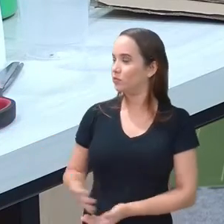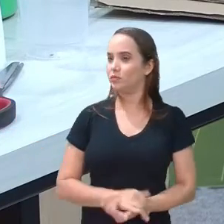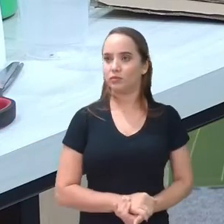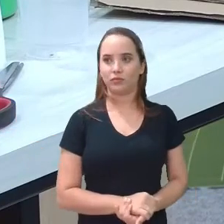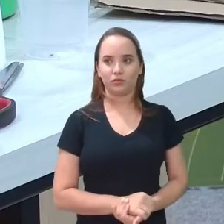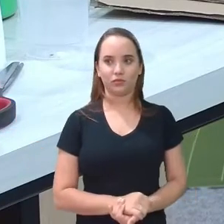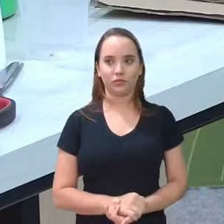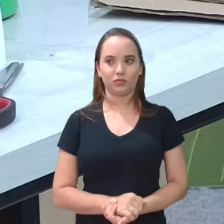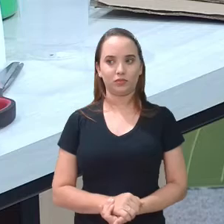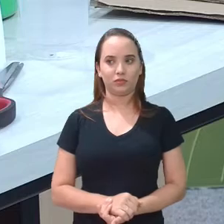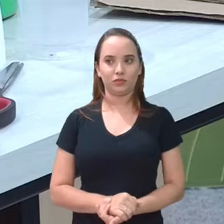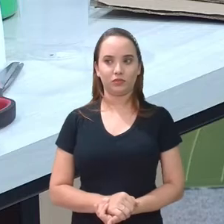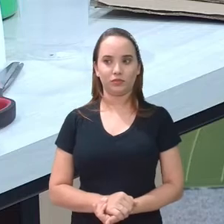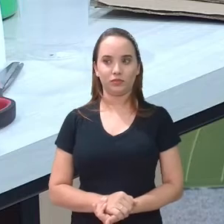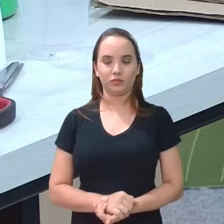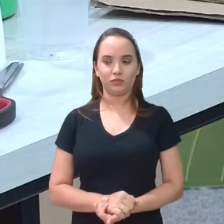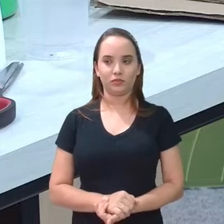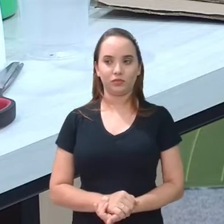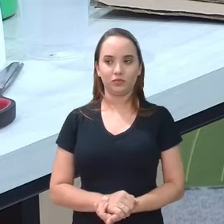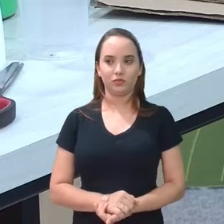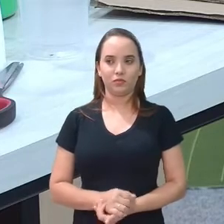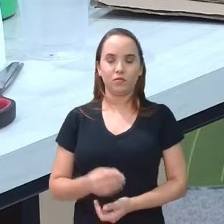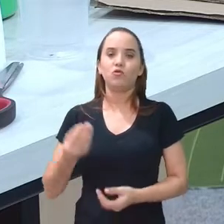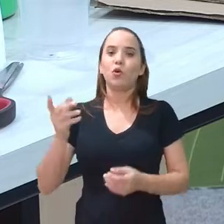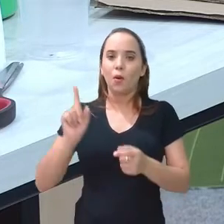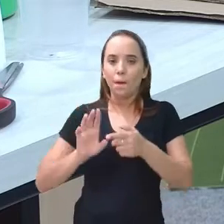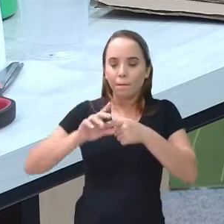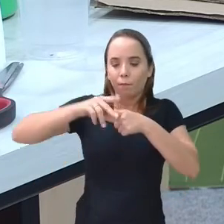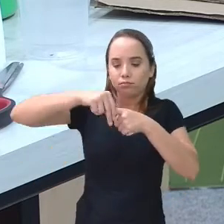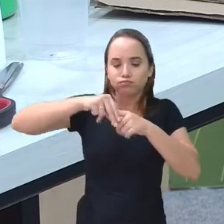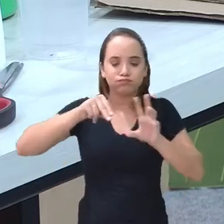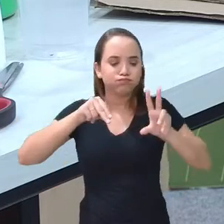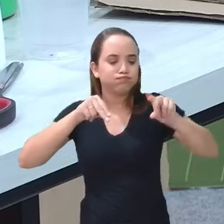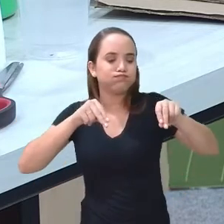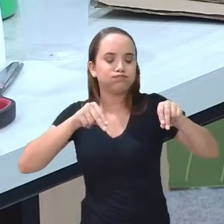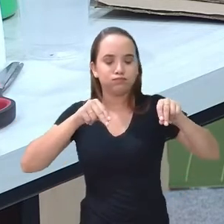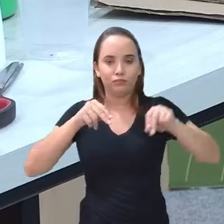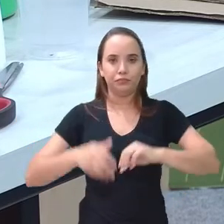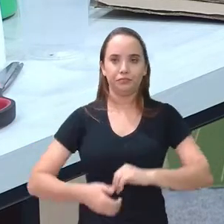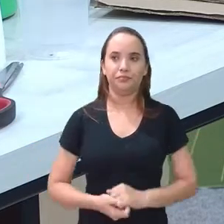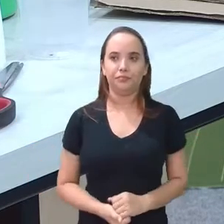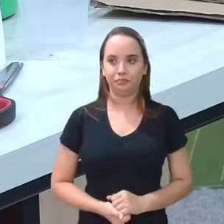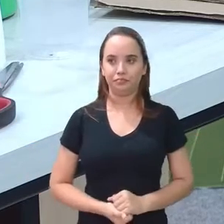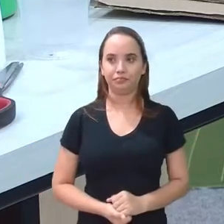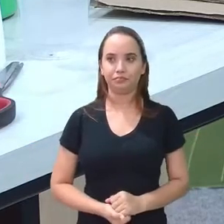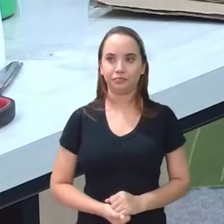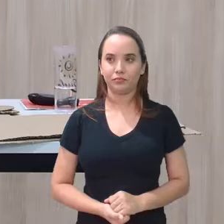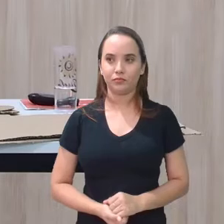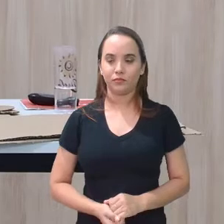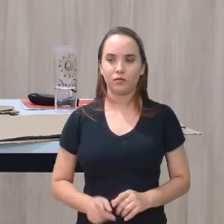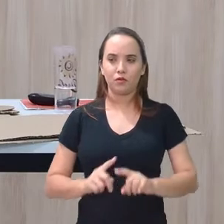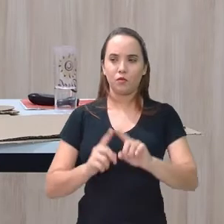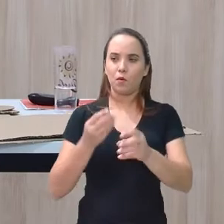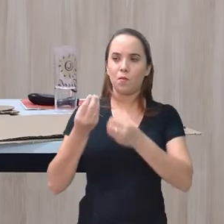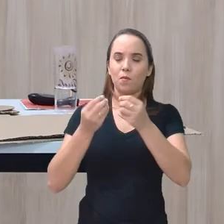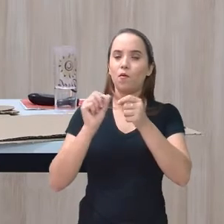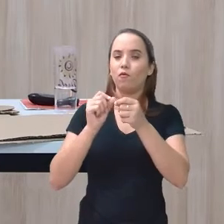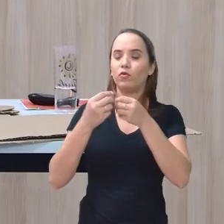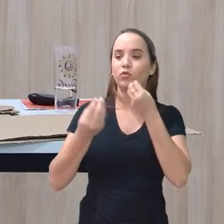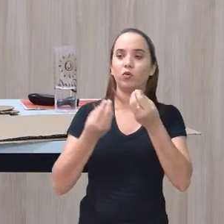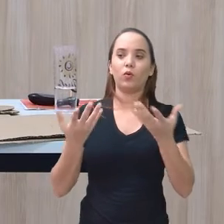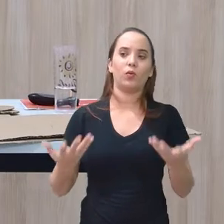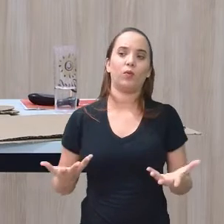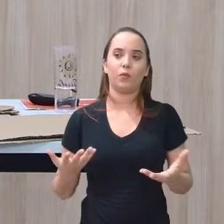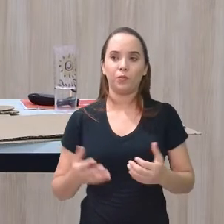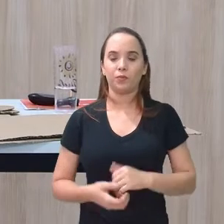Então, eu prendi um brinco aqui, outro aqui. O que é que eu vou fazer? Eu